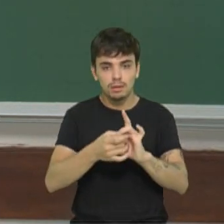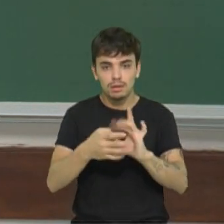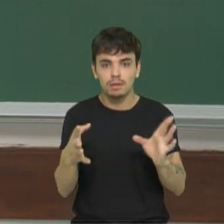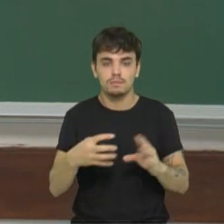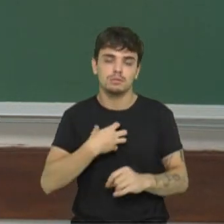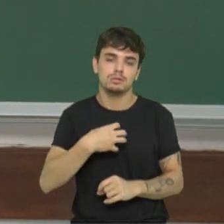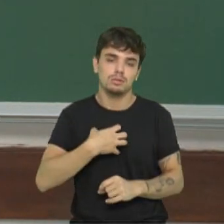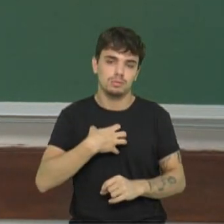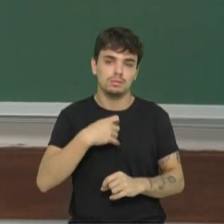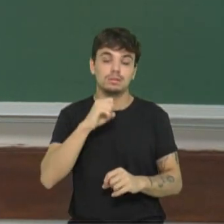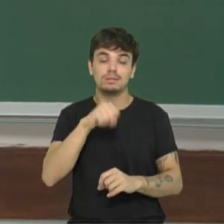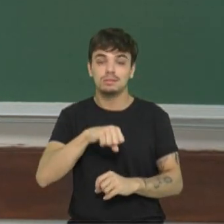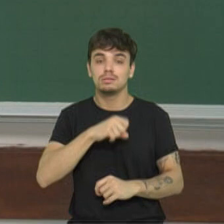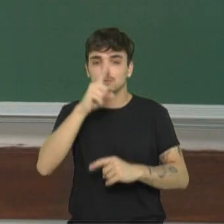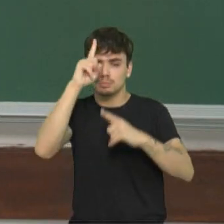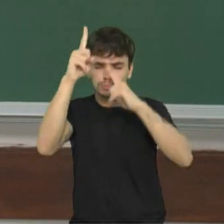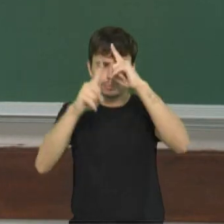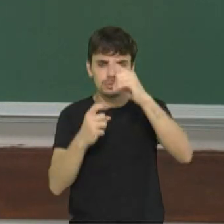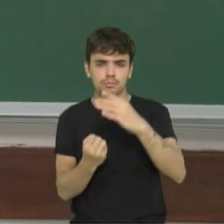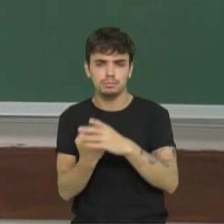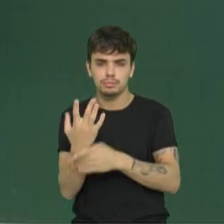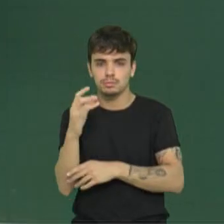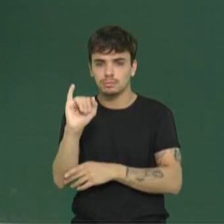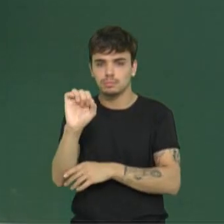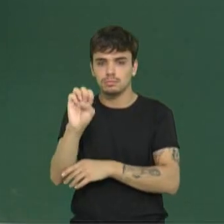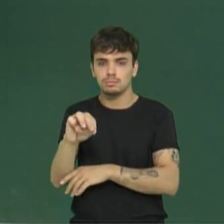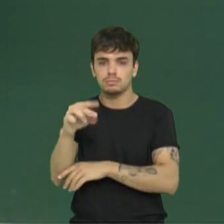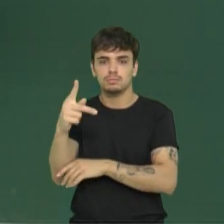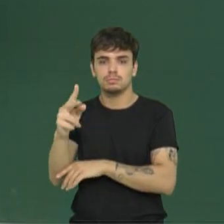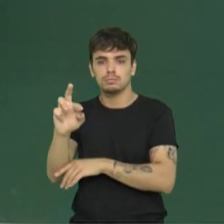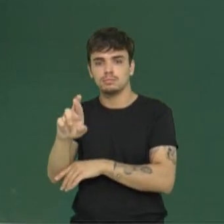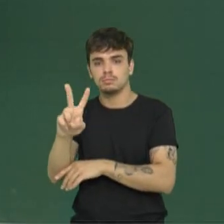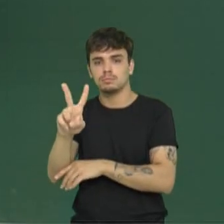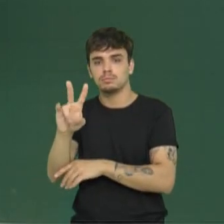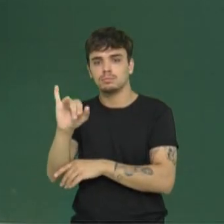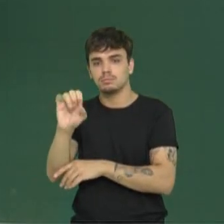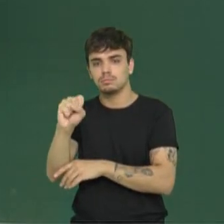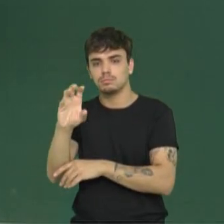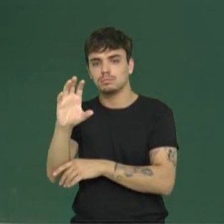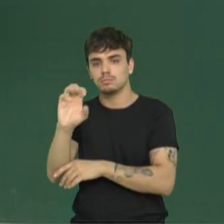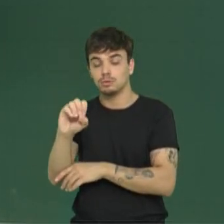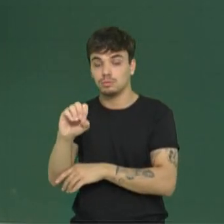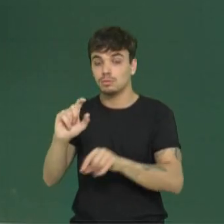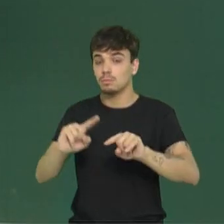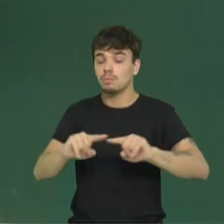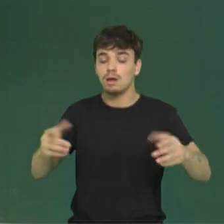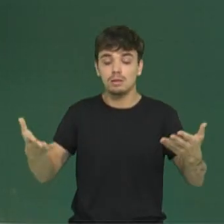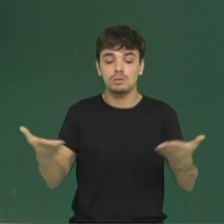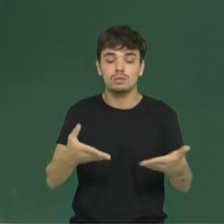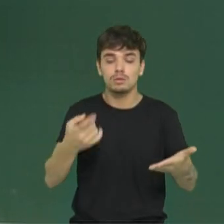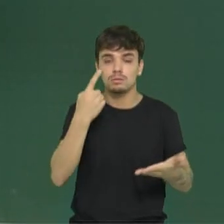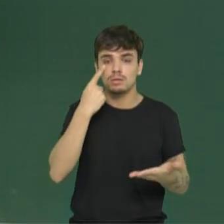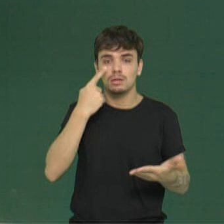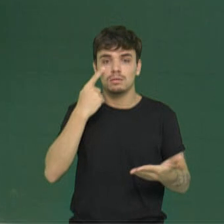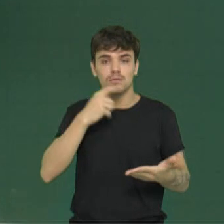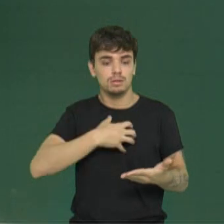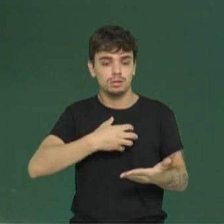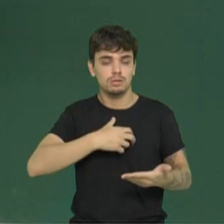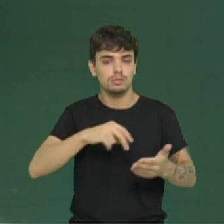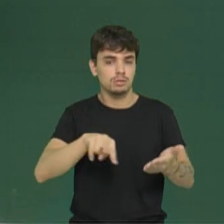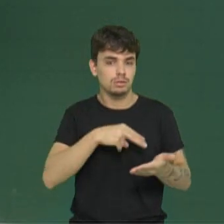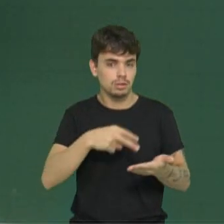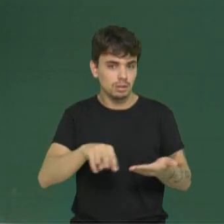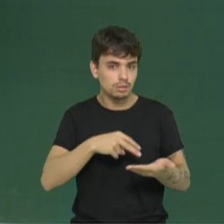improviso, tá? Hoje a gente vai ver um estilo de dança que até é mais do que simplesmente um estilo de